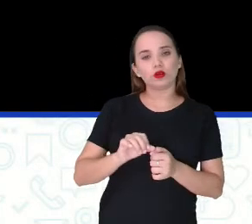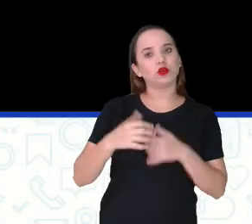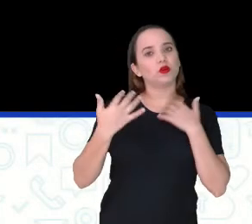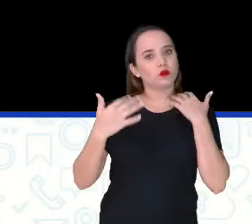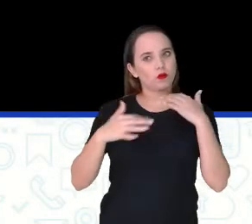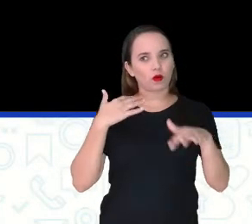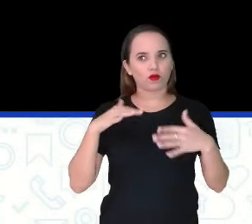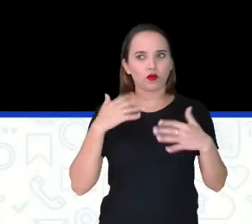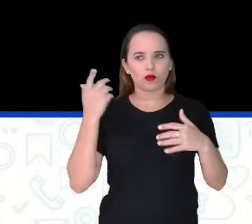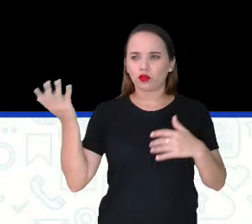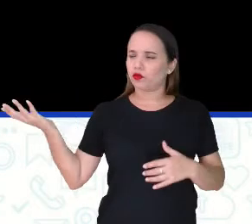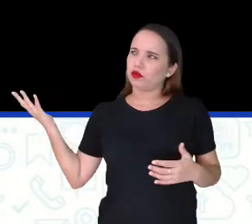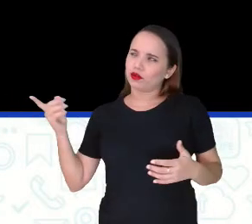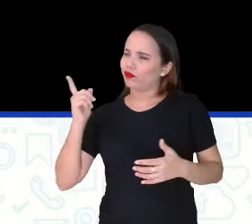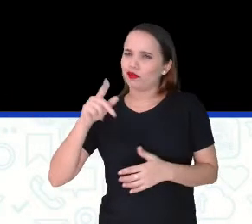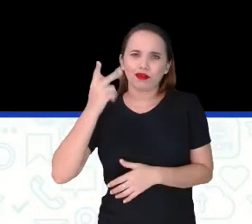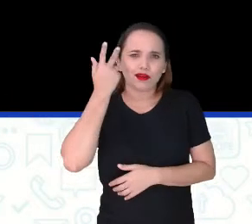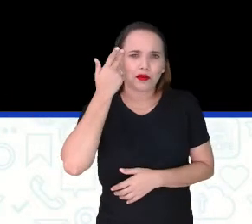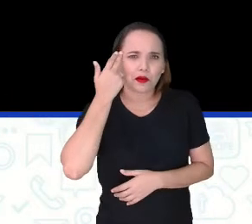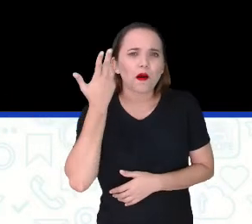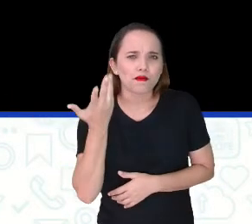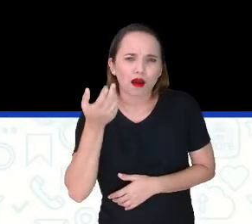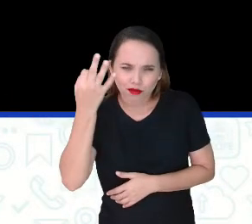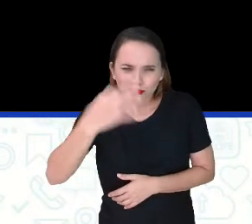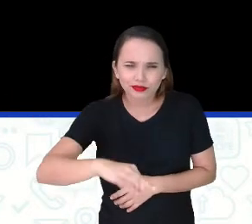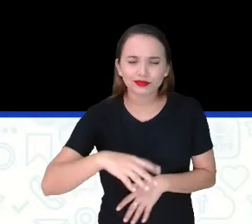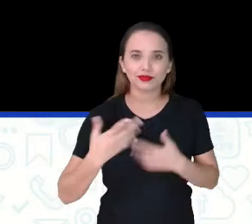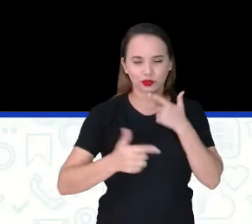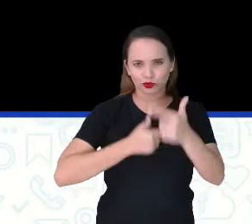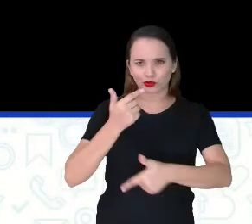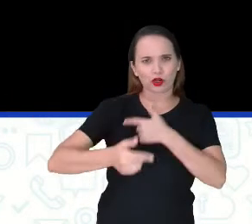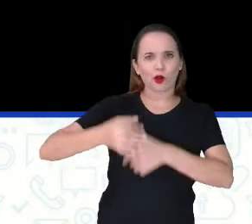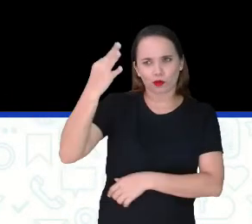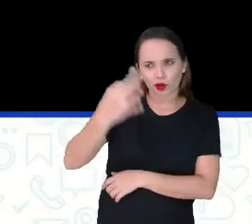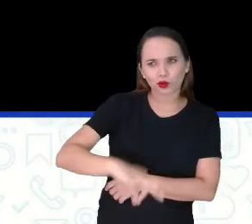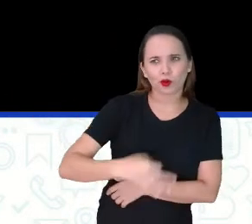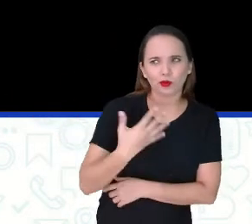movimentos aí comuns, né, de um trabalho normal,